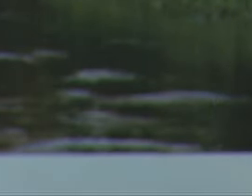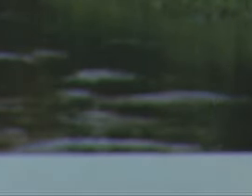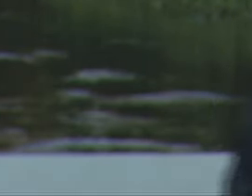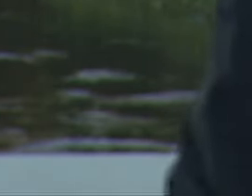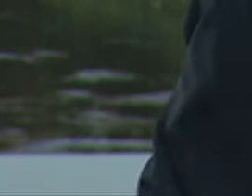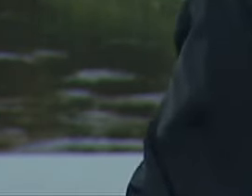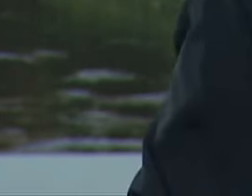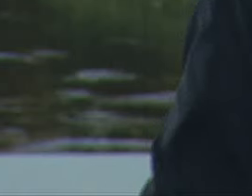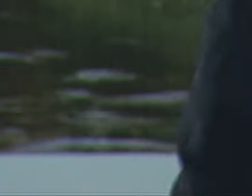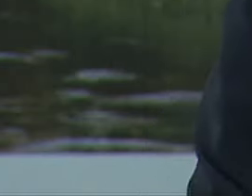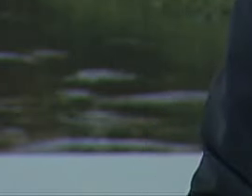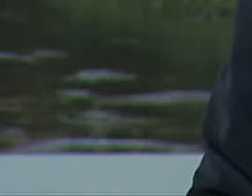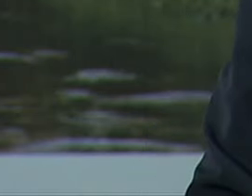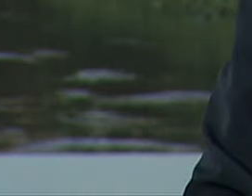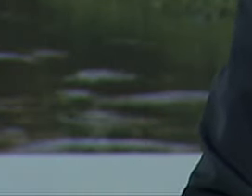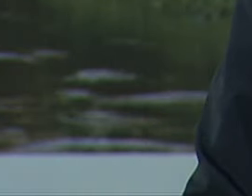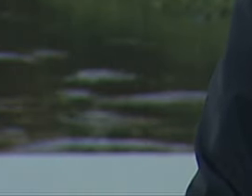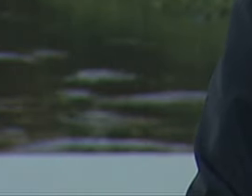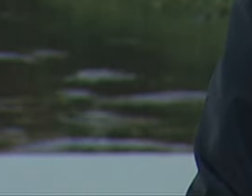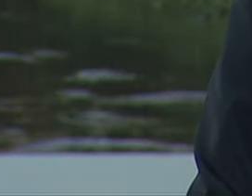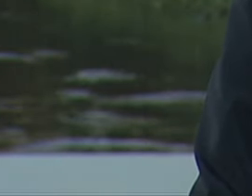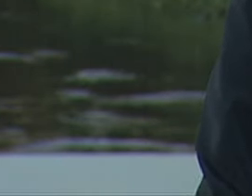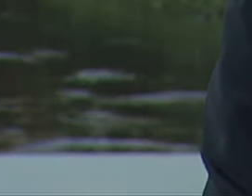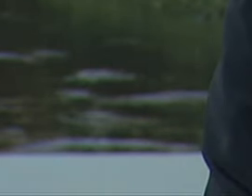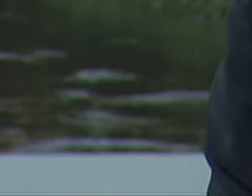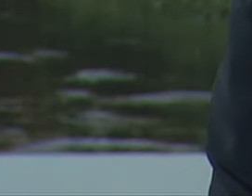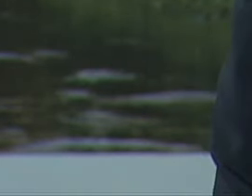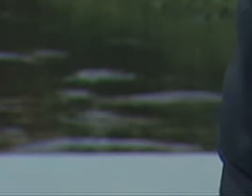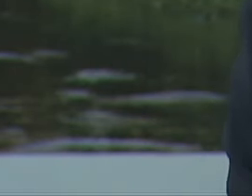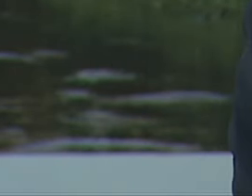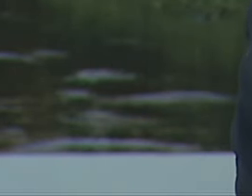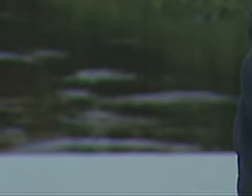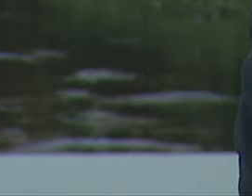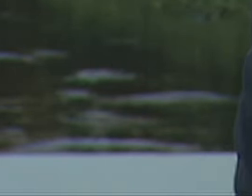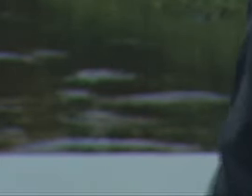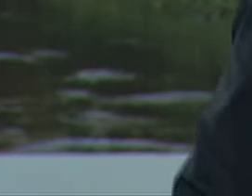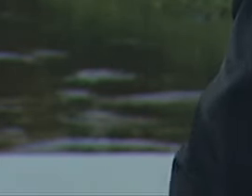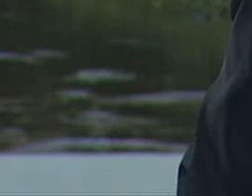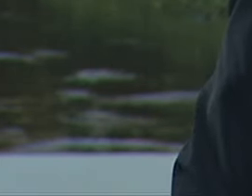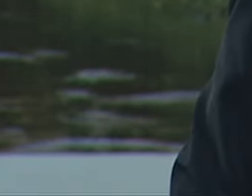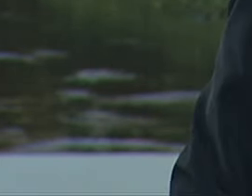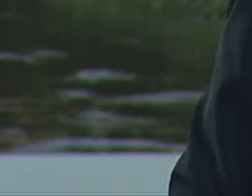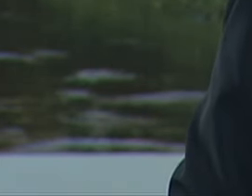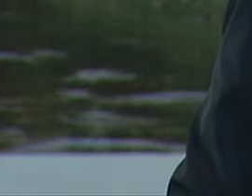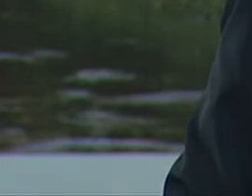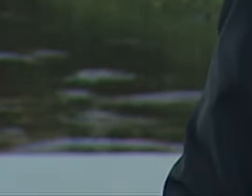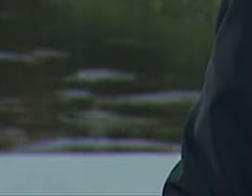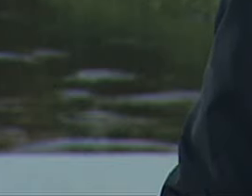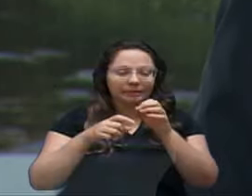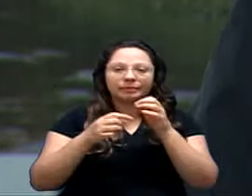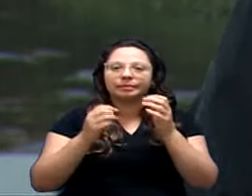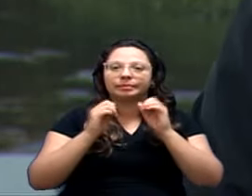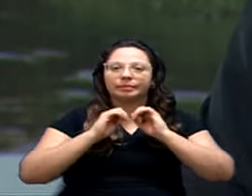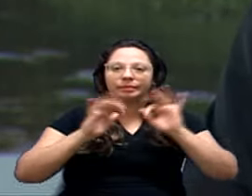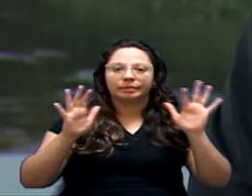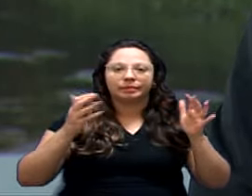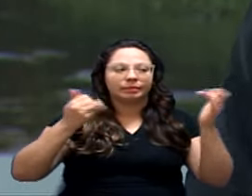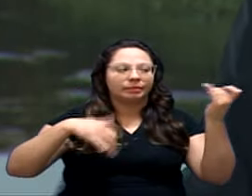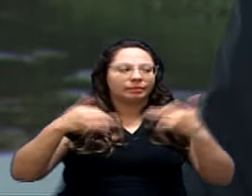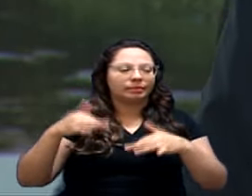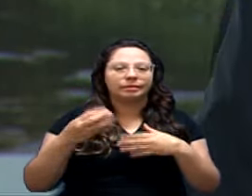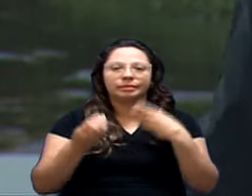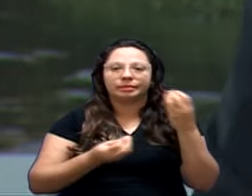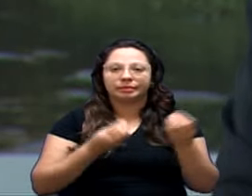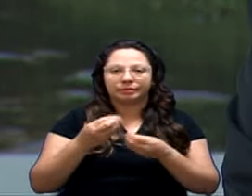de gostaríamos de passar agora às explicações de como funcionará a dinâmica de apresentações dessa